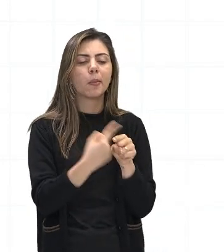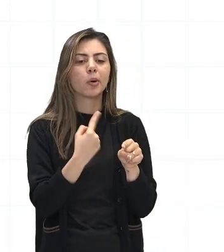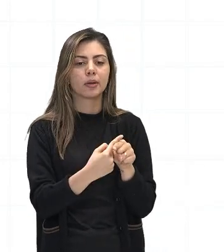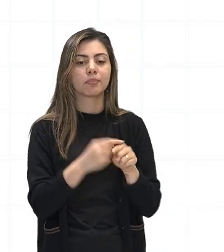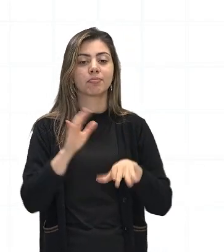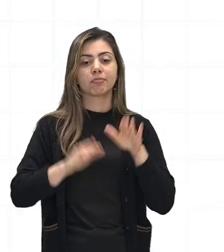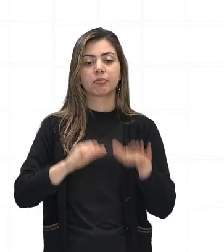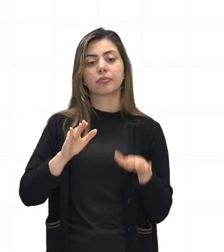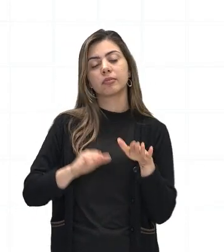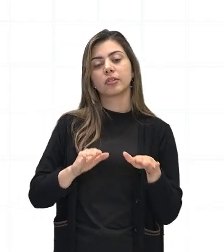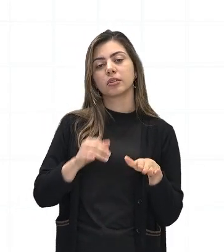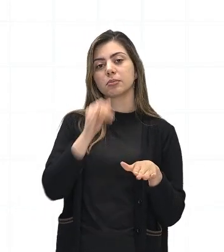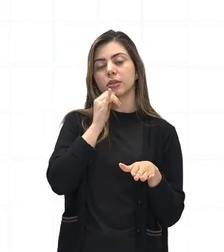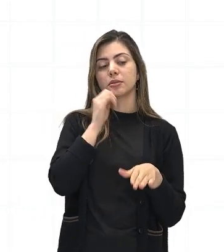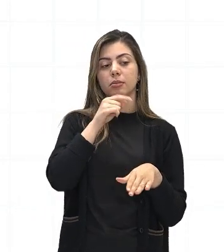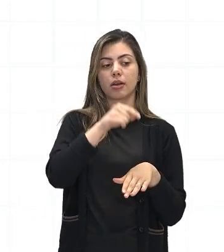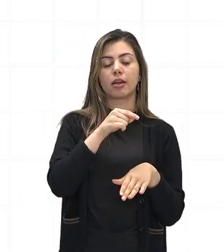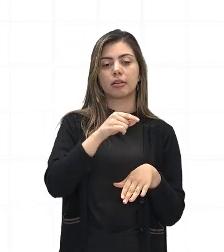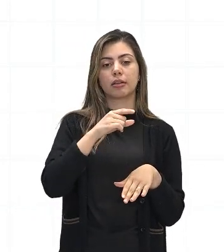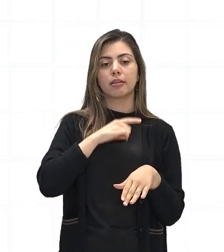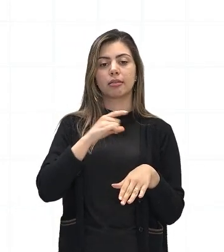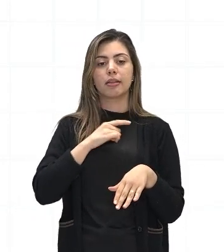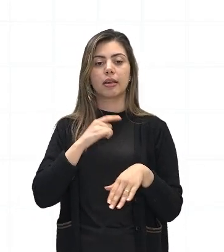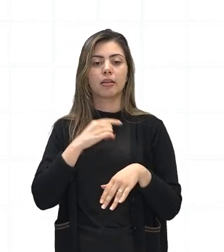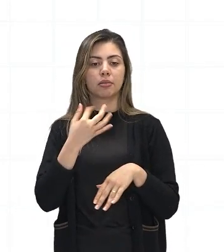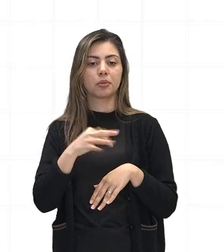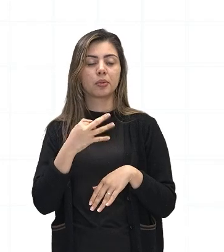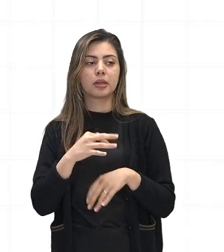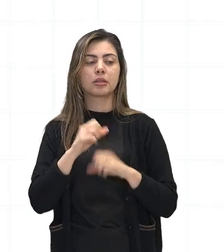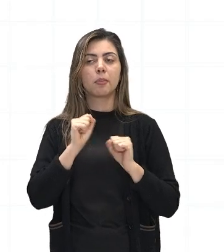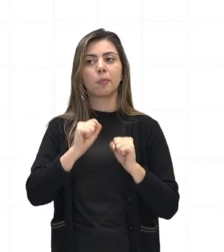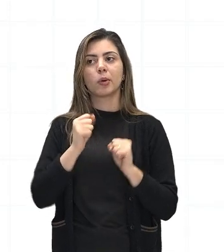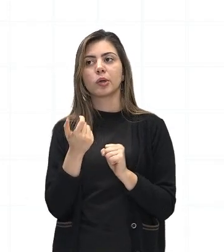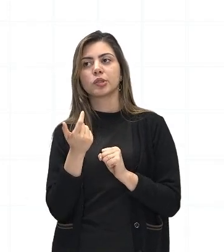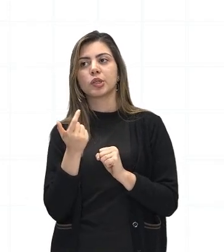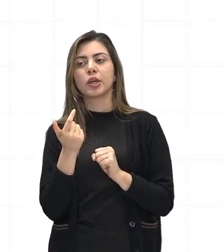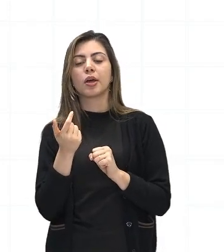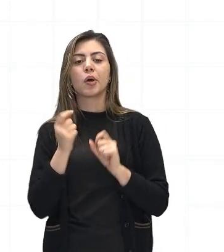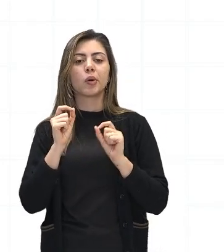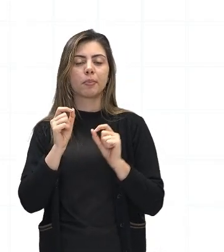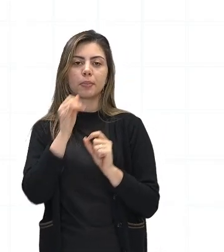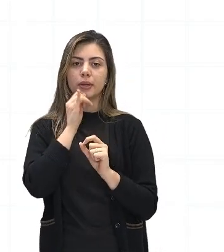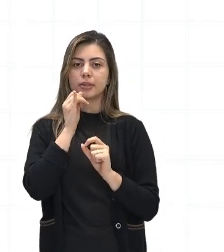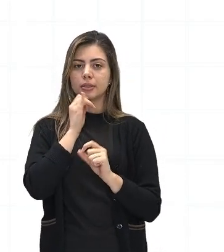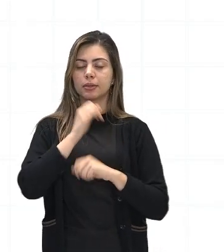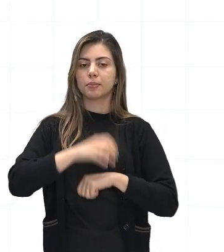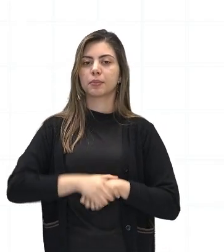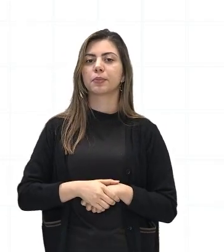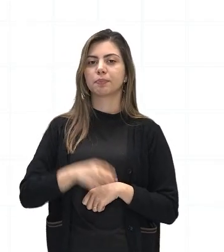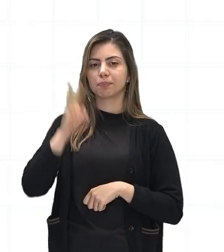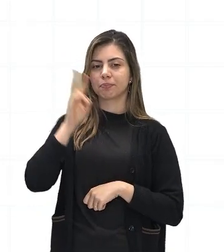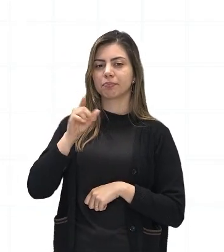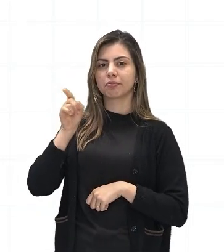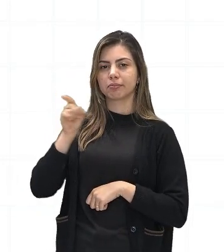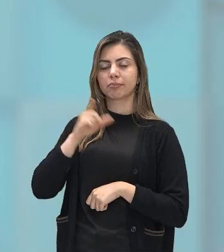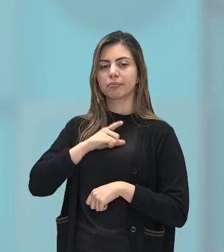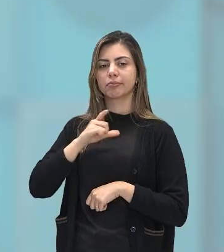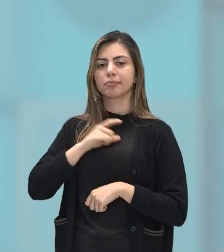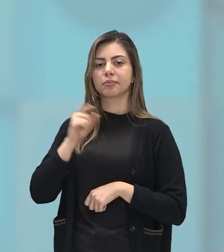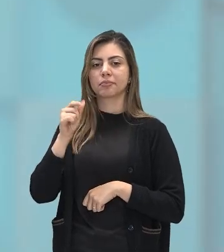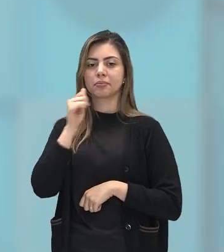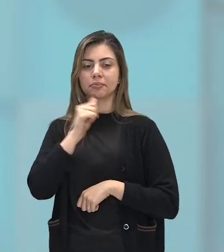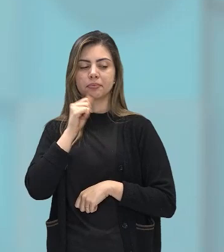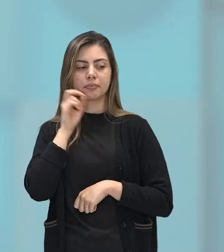do sistema, causa ou consequência. É aquela situação que foi observada lá com o François durante os